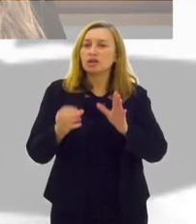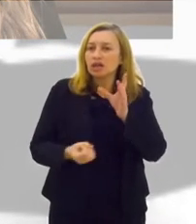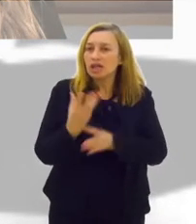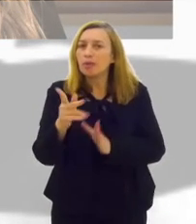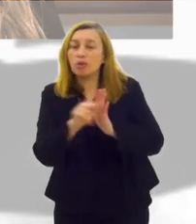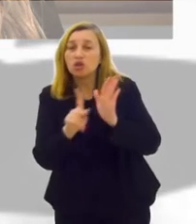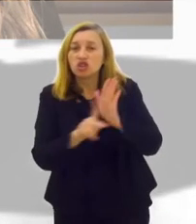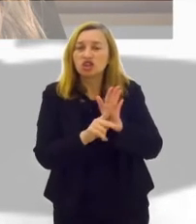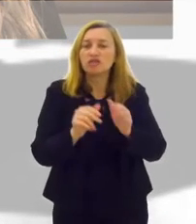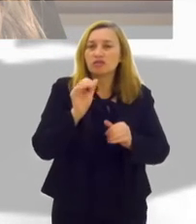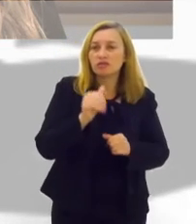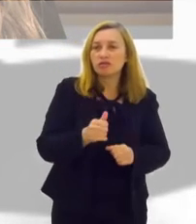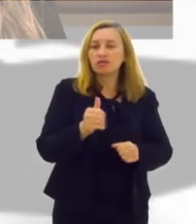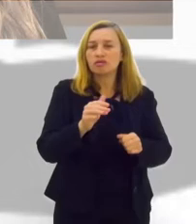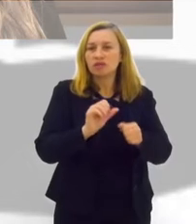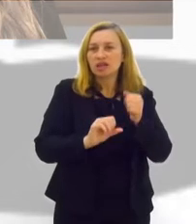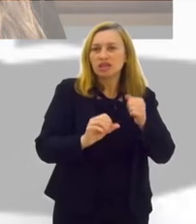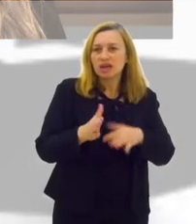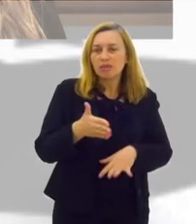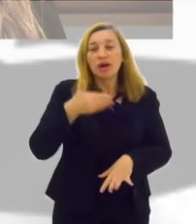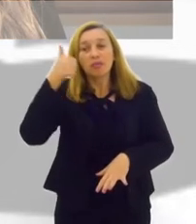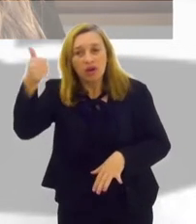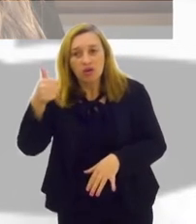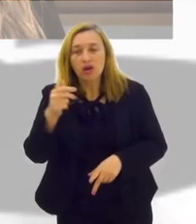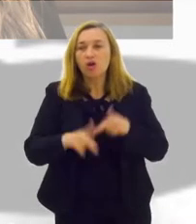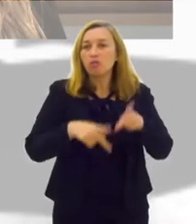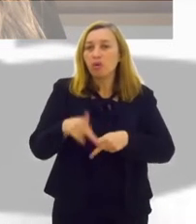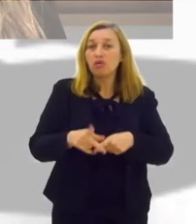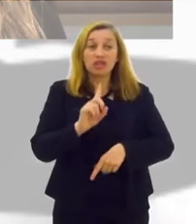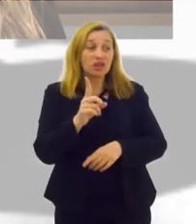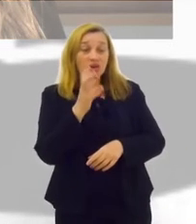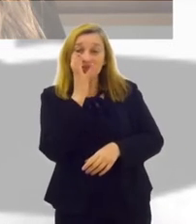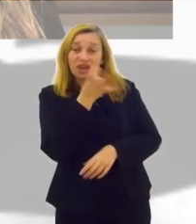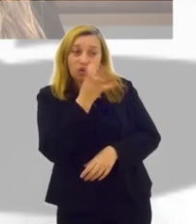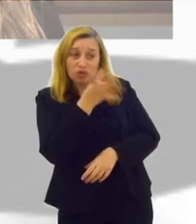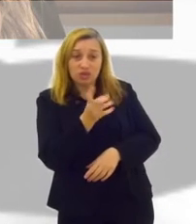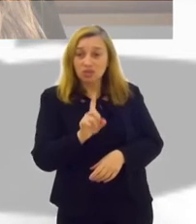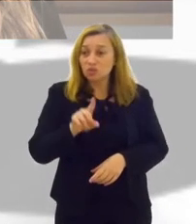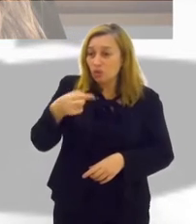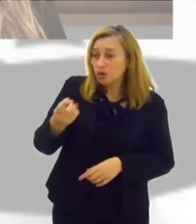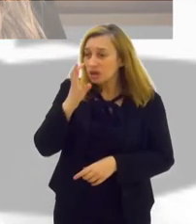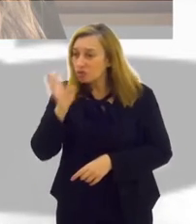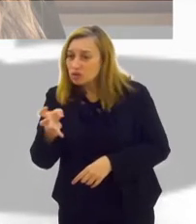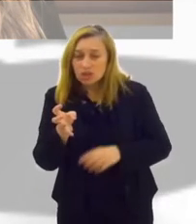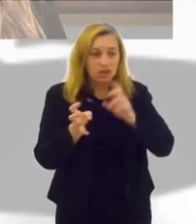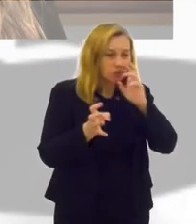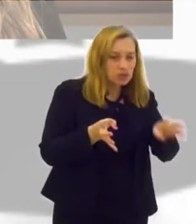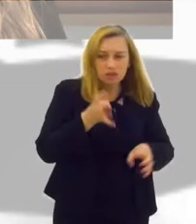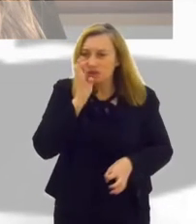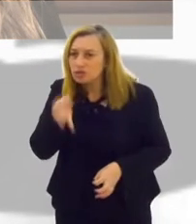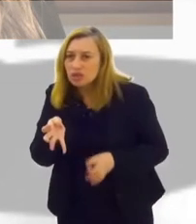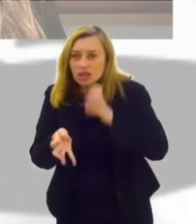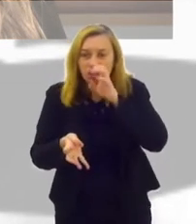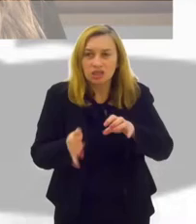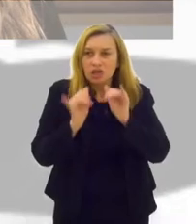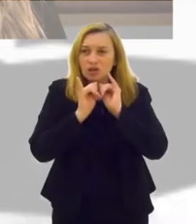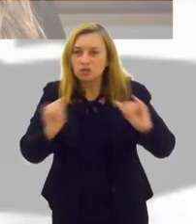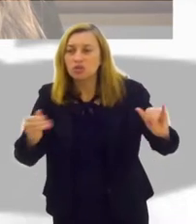vida da população. E não que um fique acusando o outro o tempo inteiro e muitas vezes